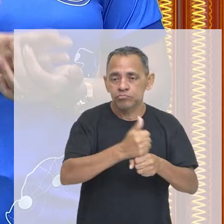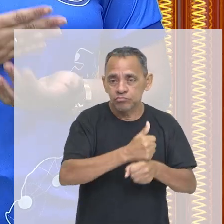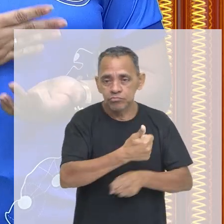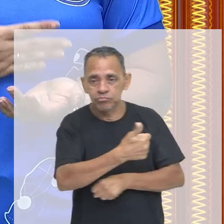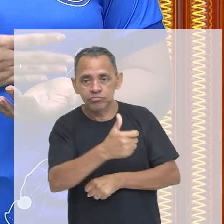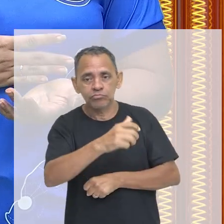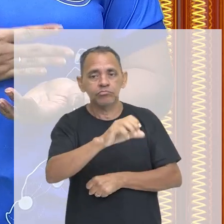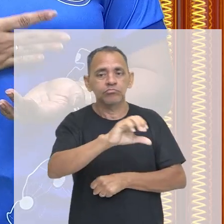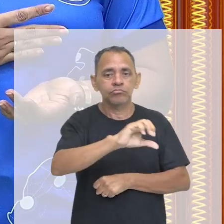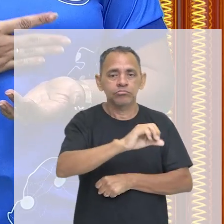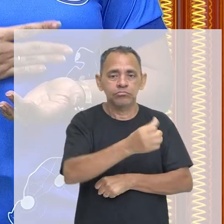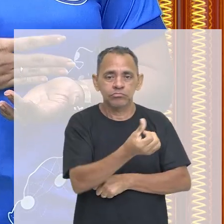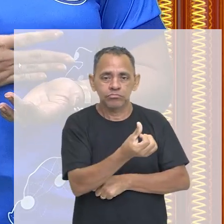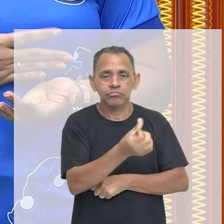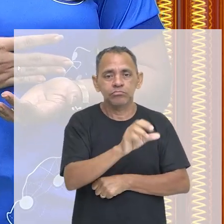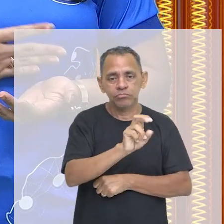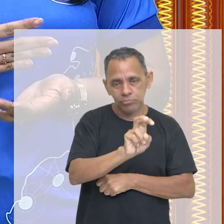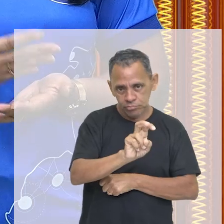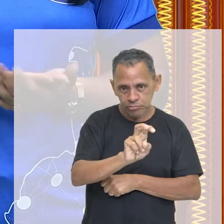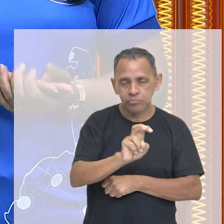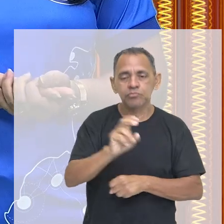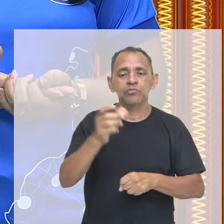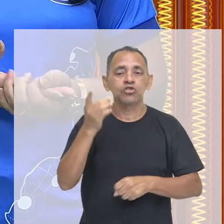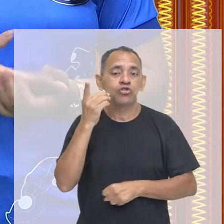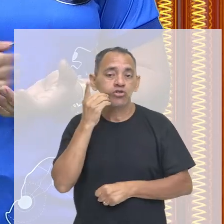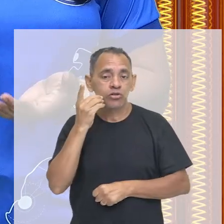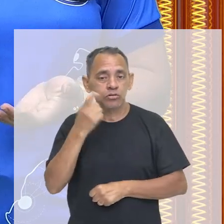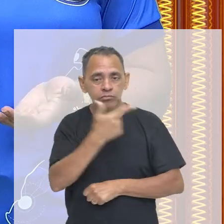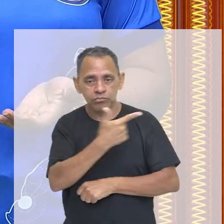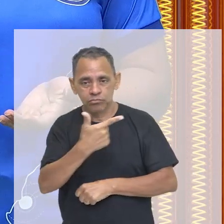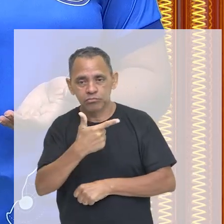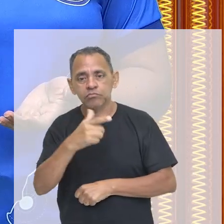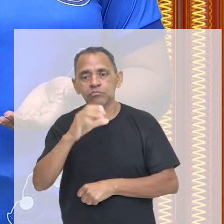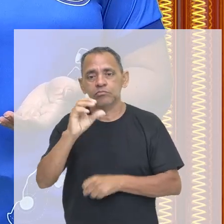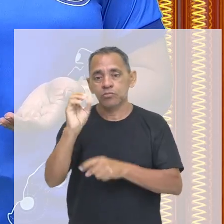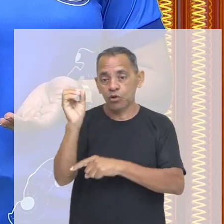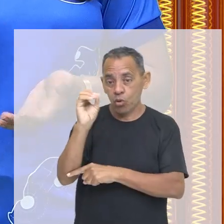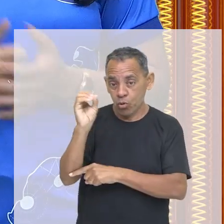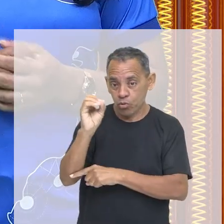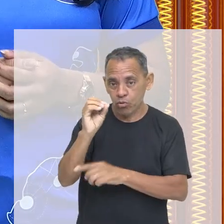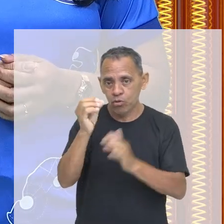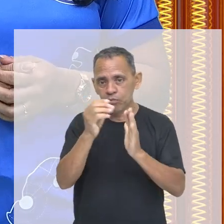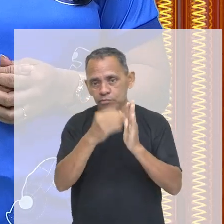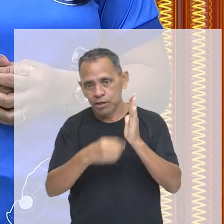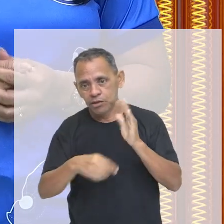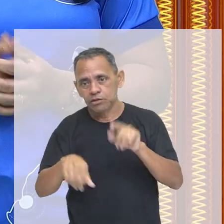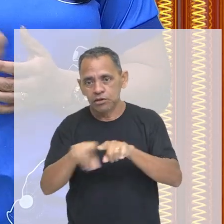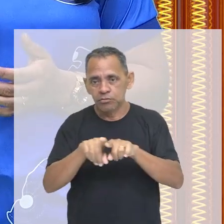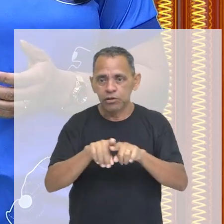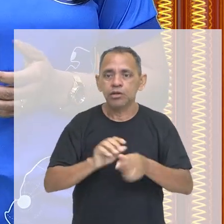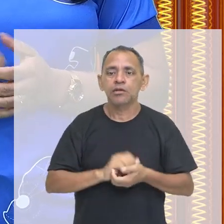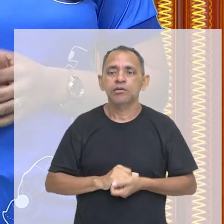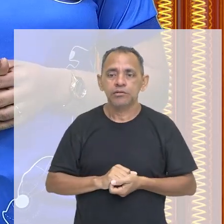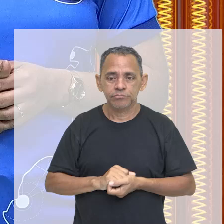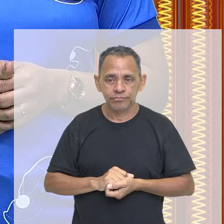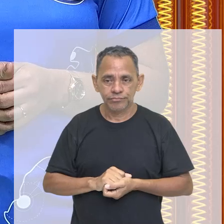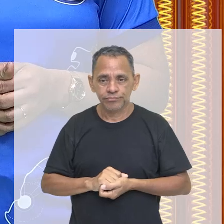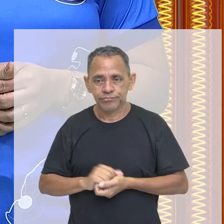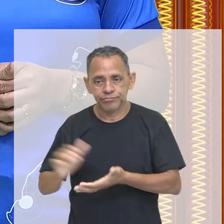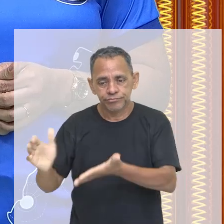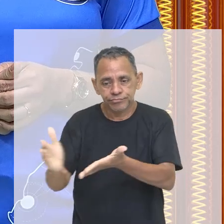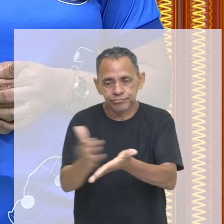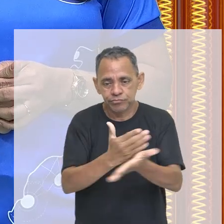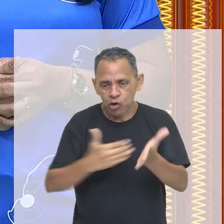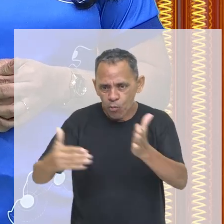1965, especificamente no dia 22 de outubro, ele foi institucionalizado. E o que ele falava? Extinção dos